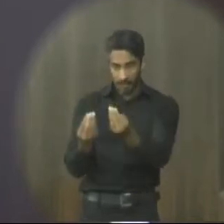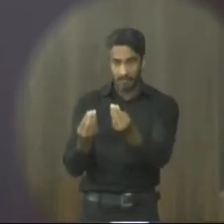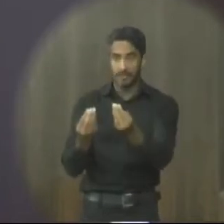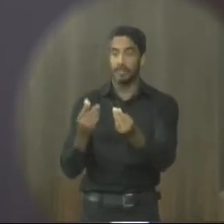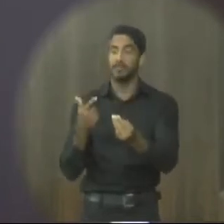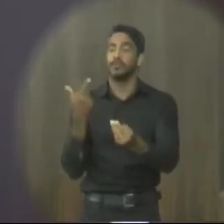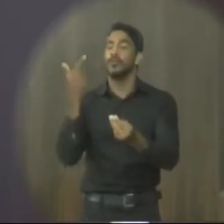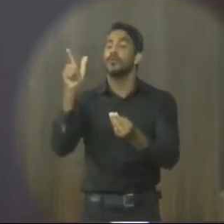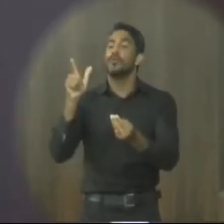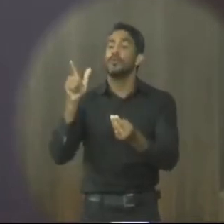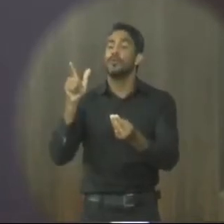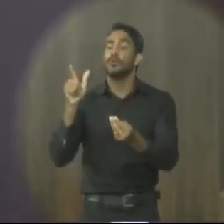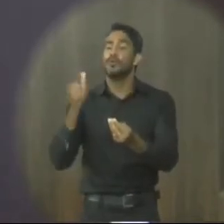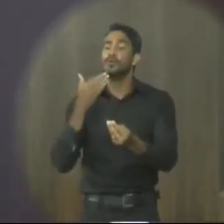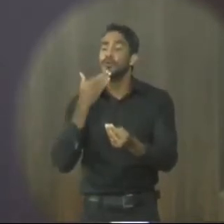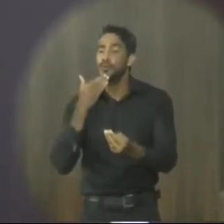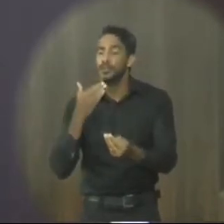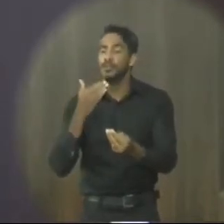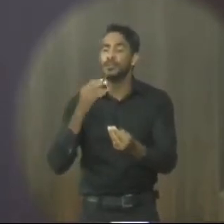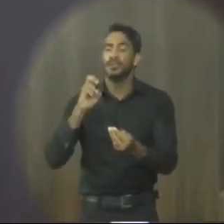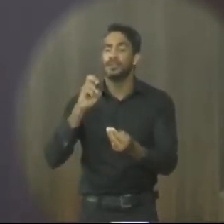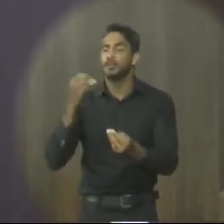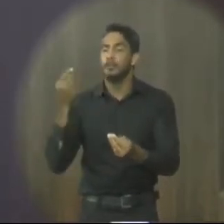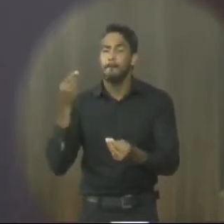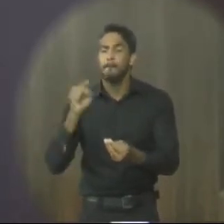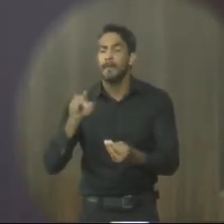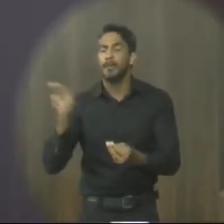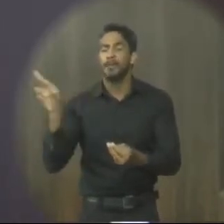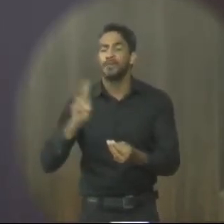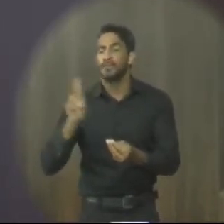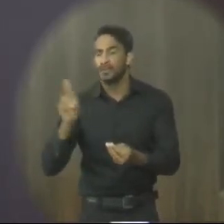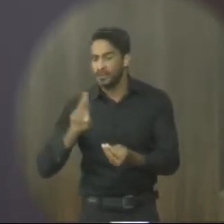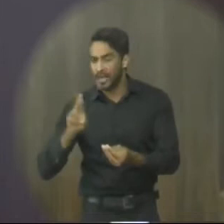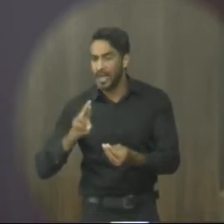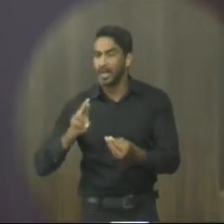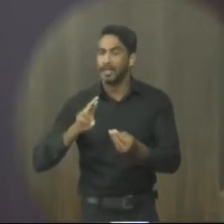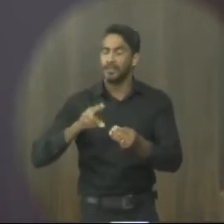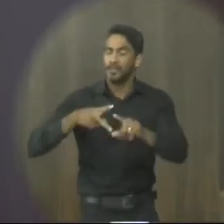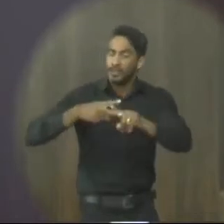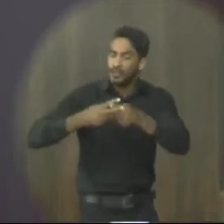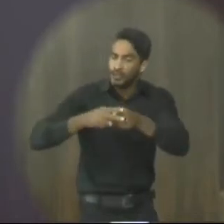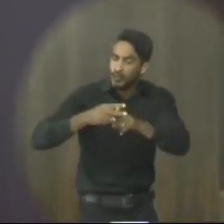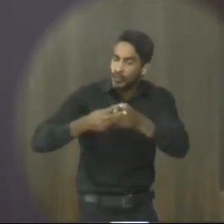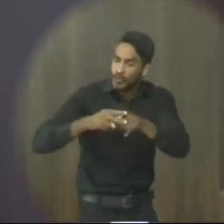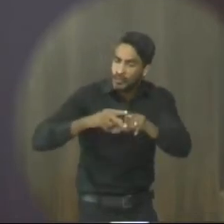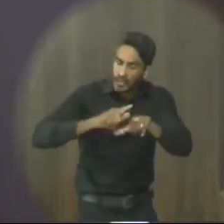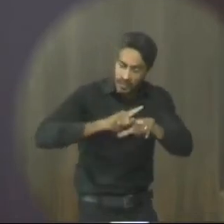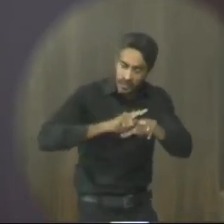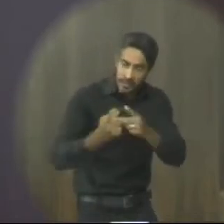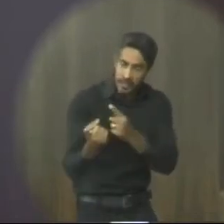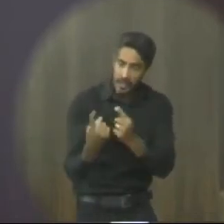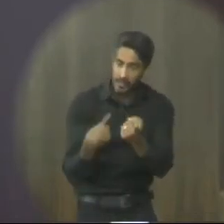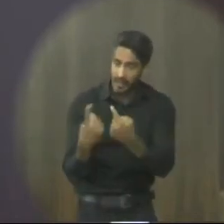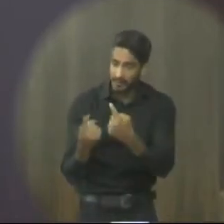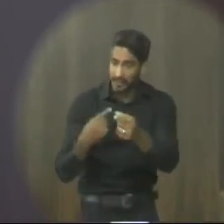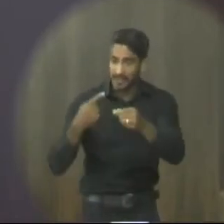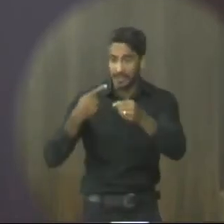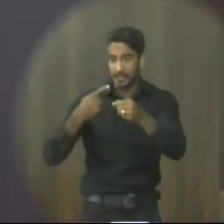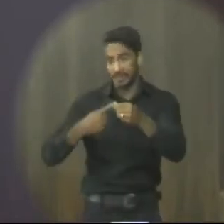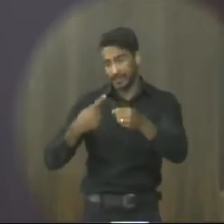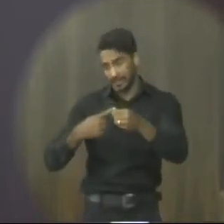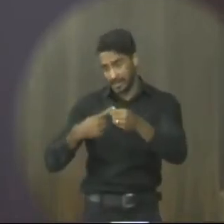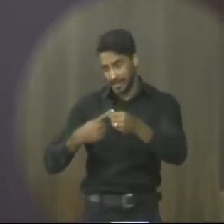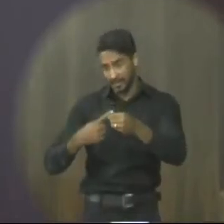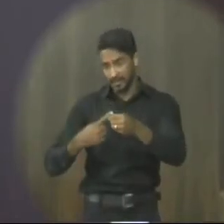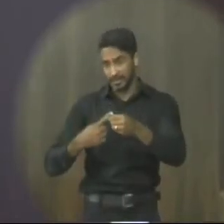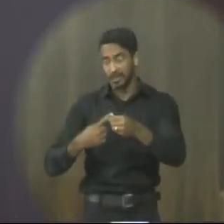outro investimento de mais de 5 milhões de reais em recapeamentos de avenidas na cidade.